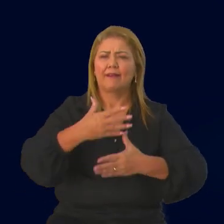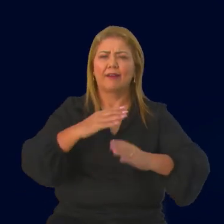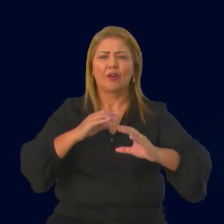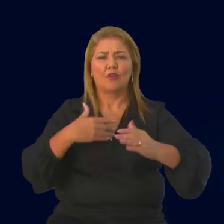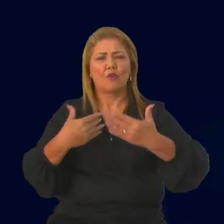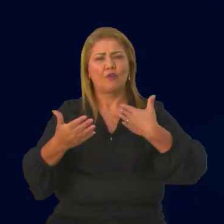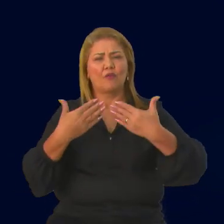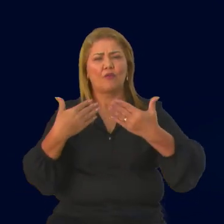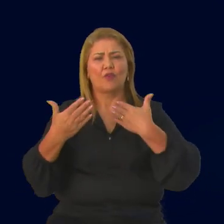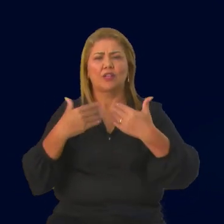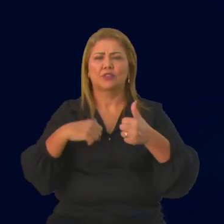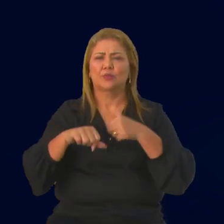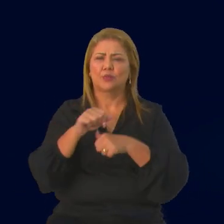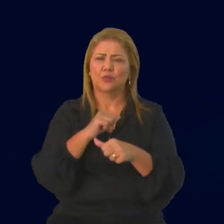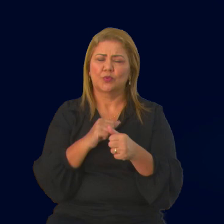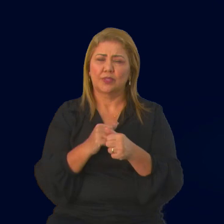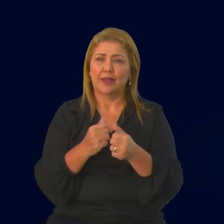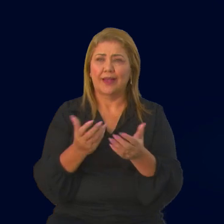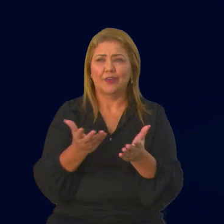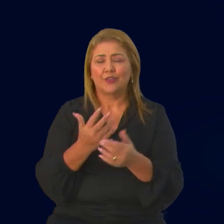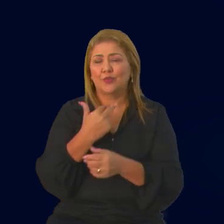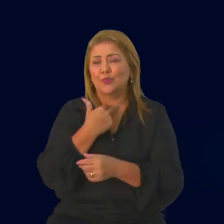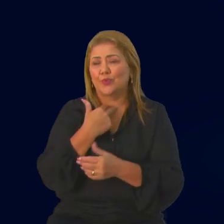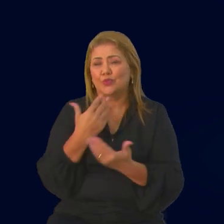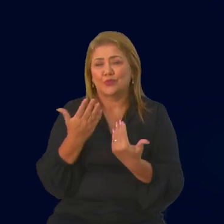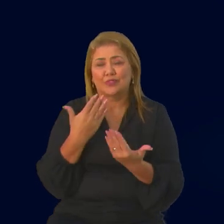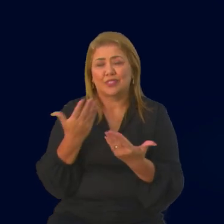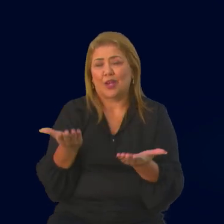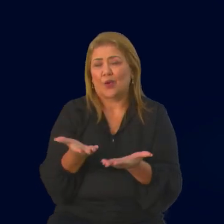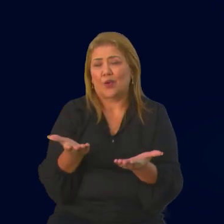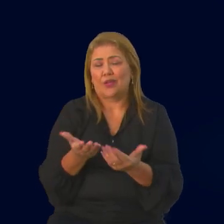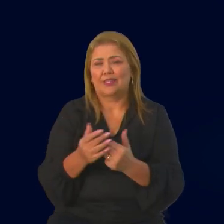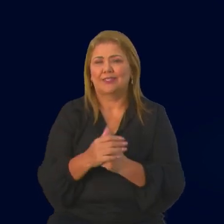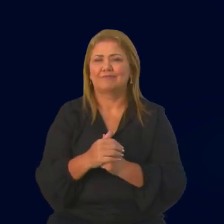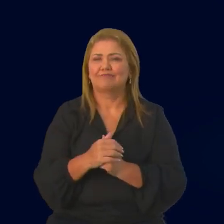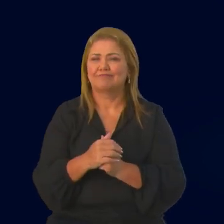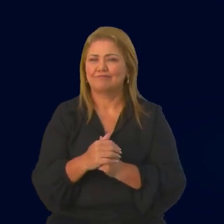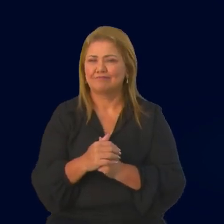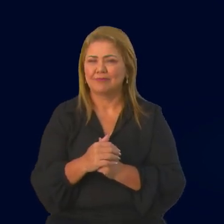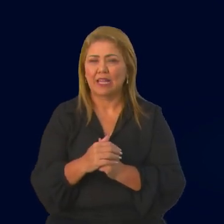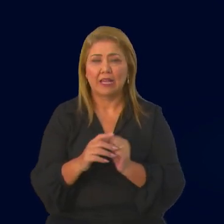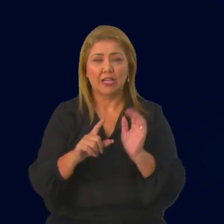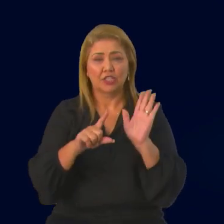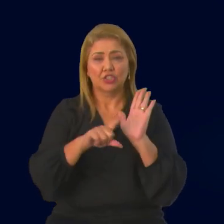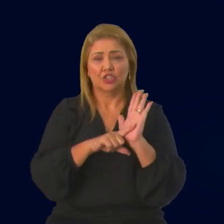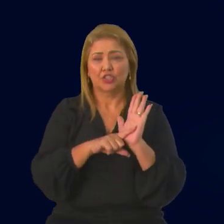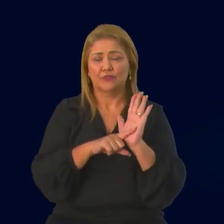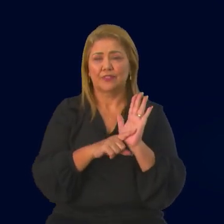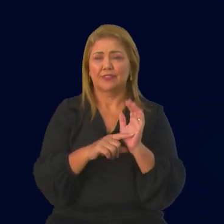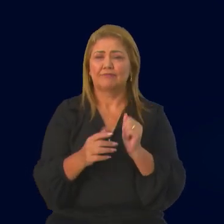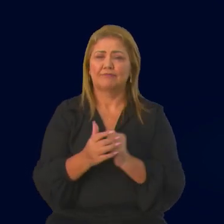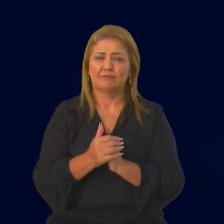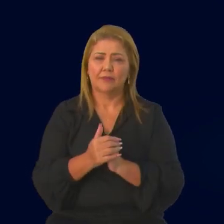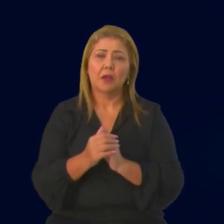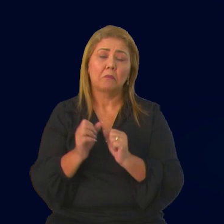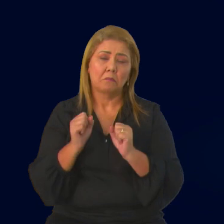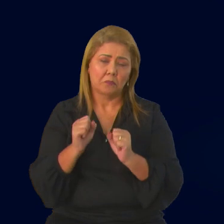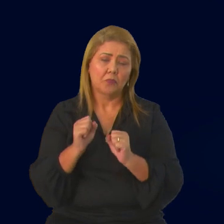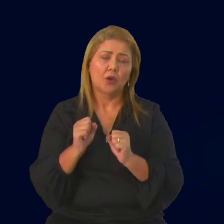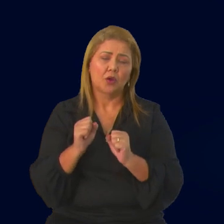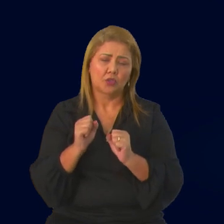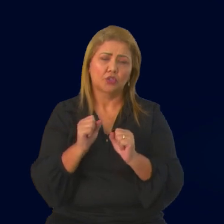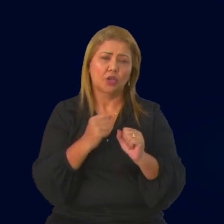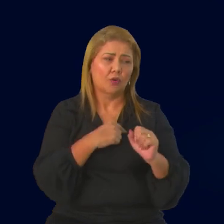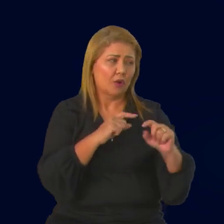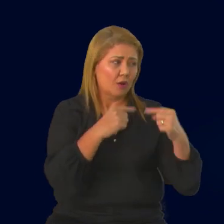muda. Não, agora eu não posso falar com você agora. Palavras negativas. Podemos falar assim que eu terminar